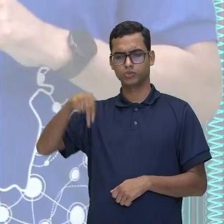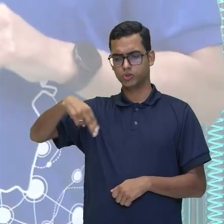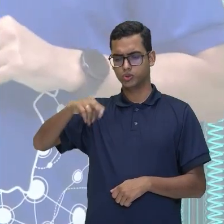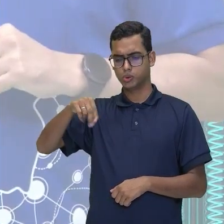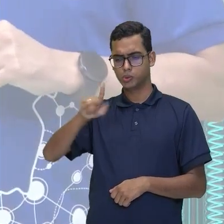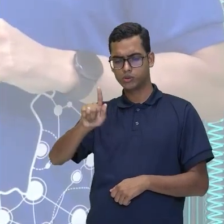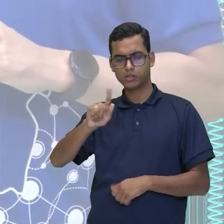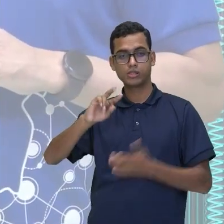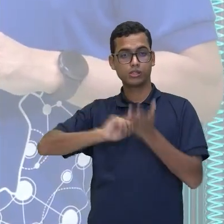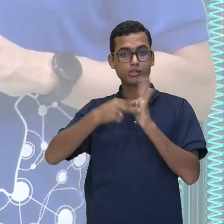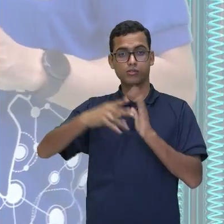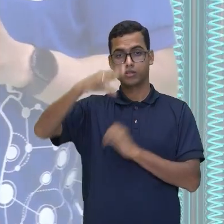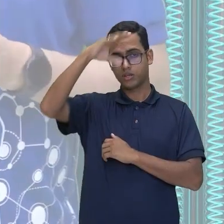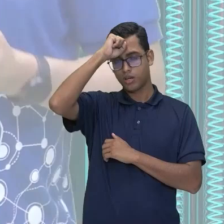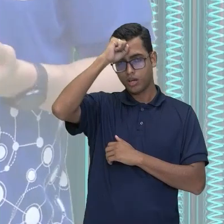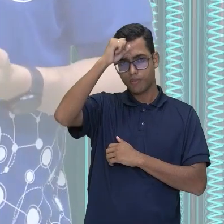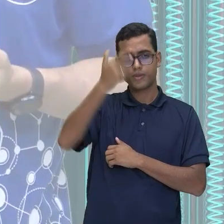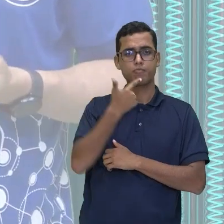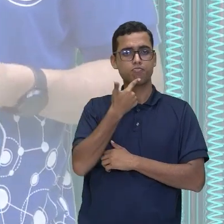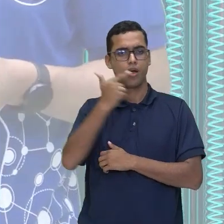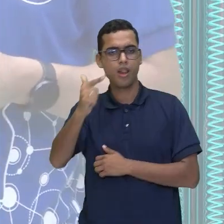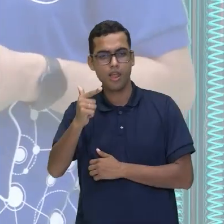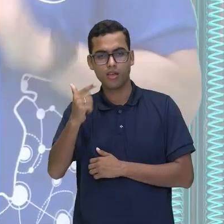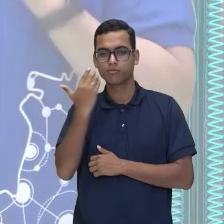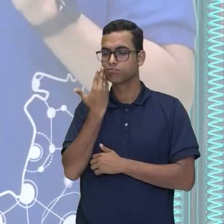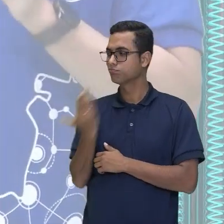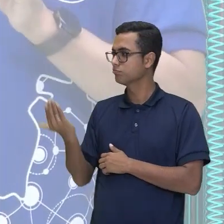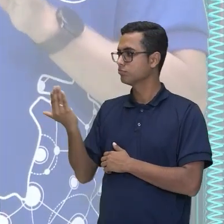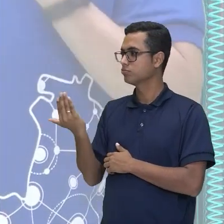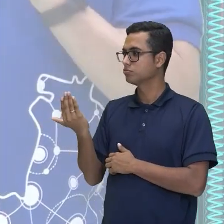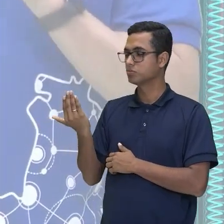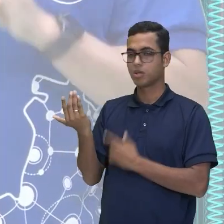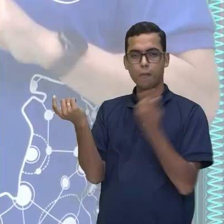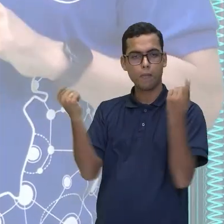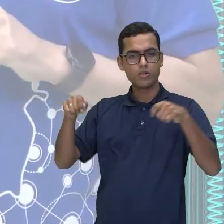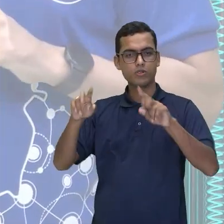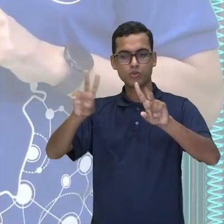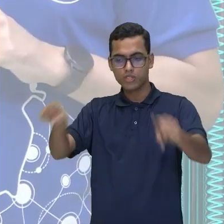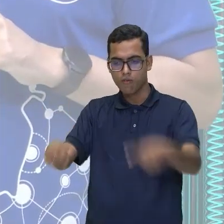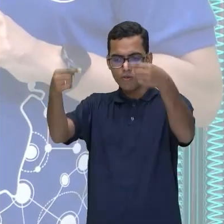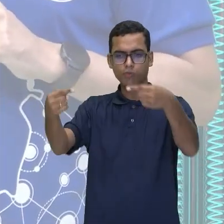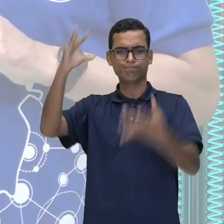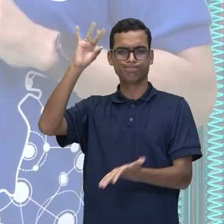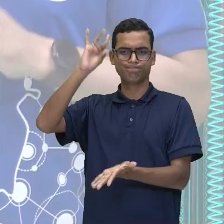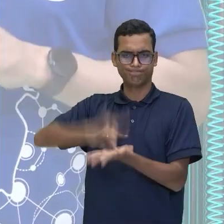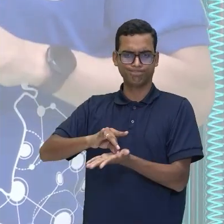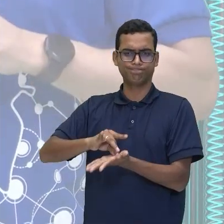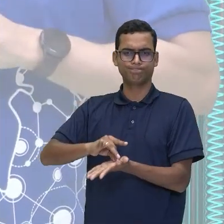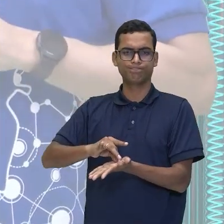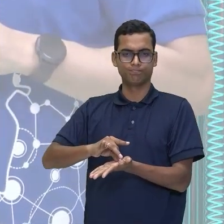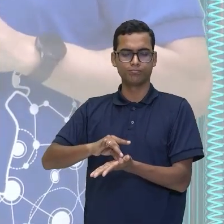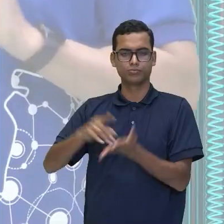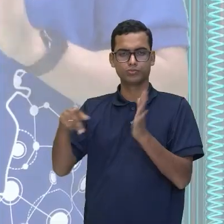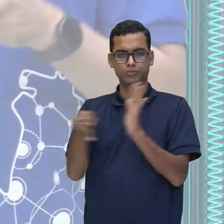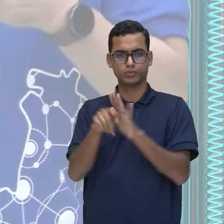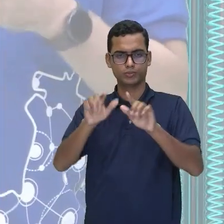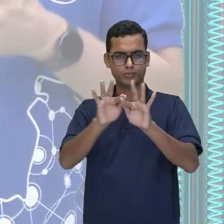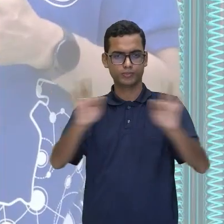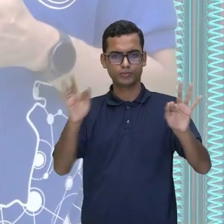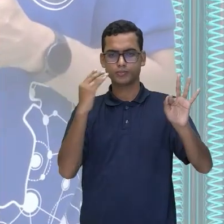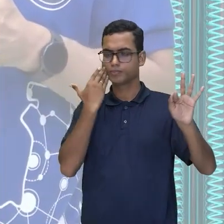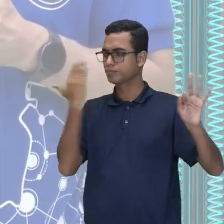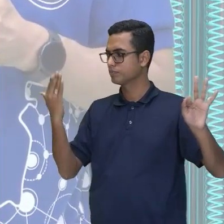language, aprender uma língua pode ser um desafio real. Qual é a possibilidade aqui? Ó? Can be, pode ser, é